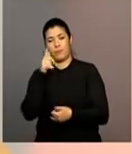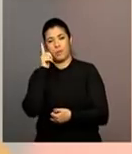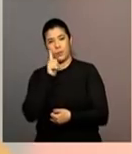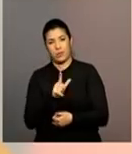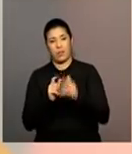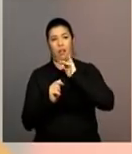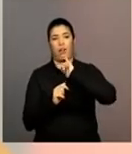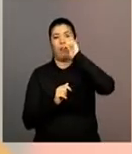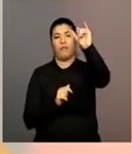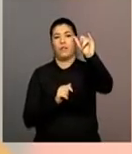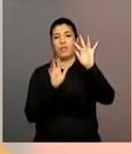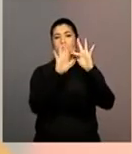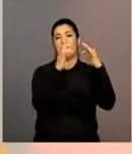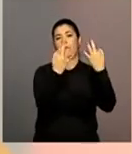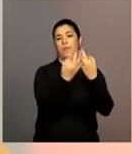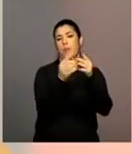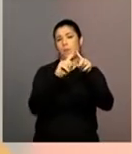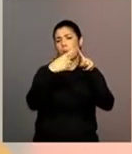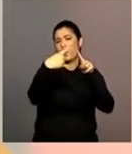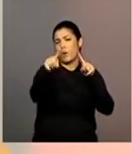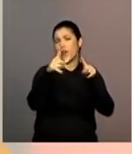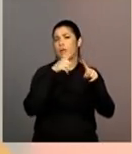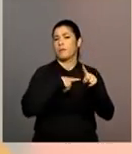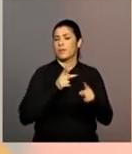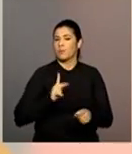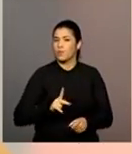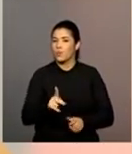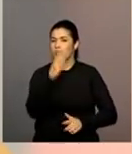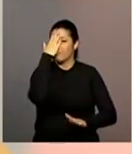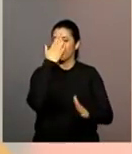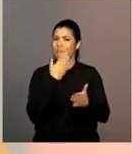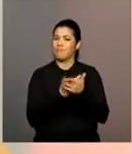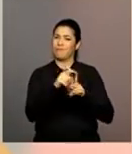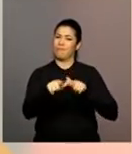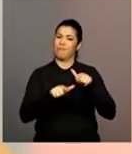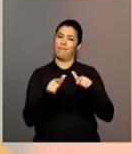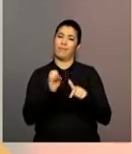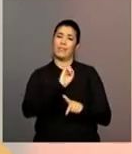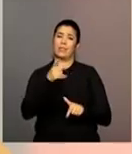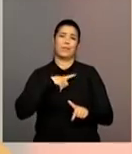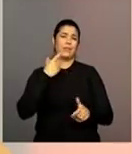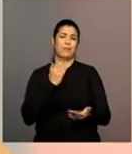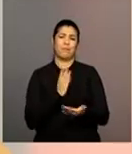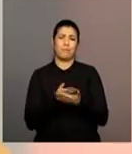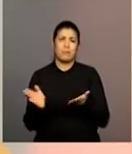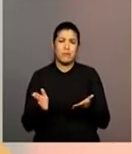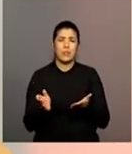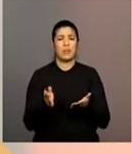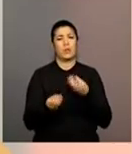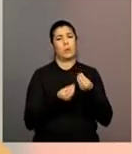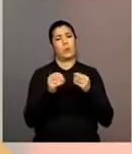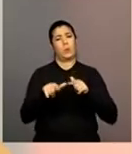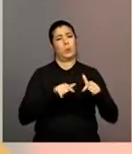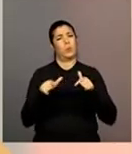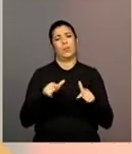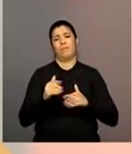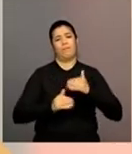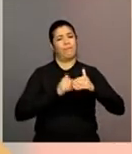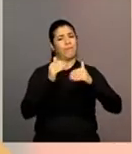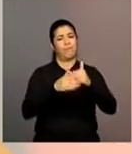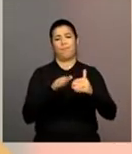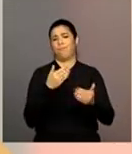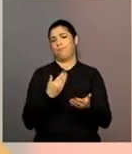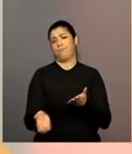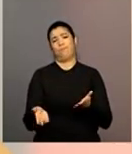para que a população mantenha essa confiança que sem essa confiabilidade o trabalho não flui o